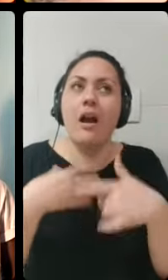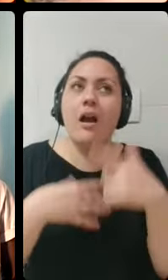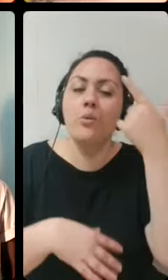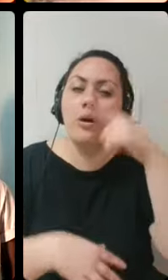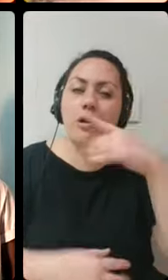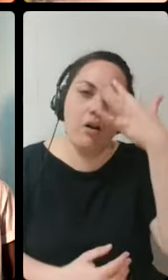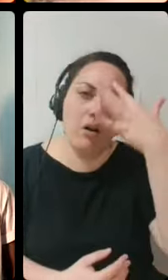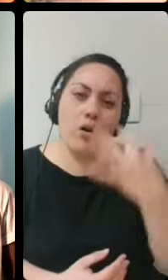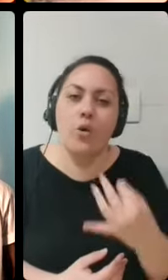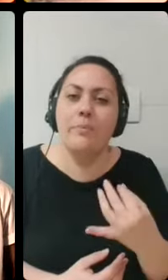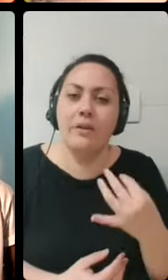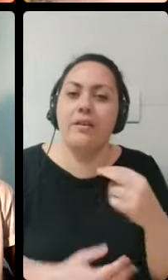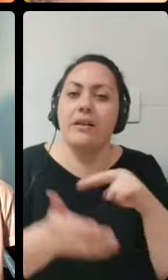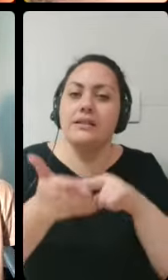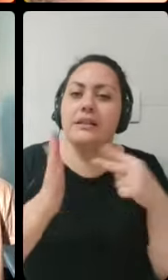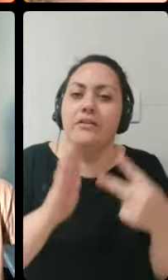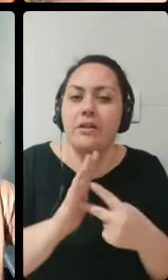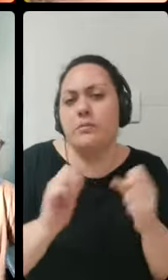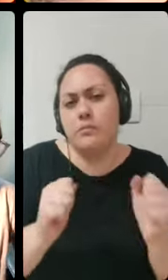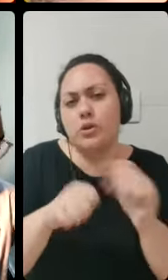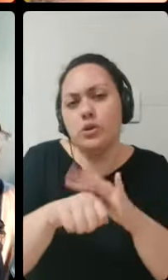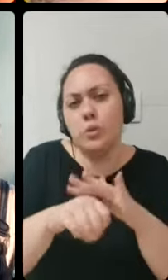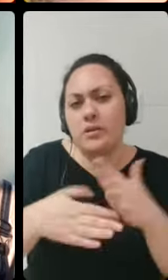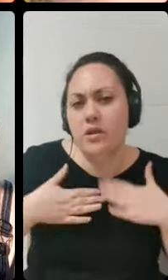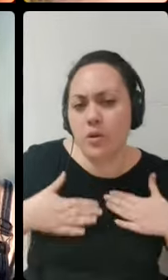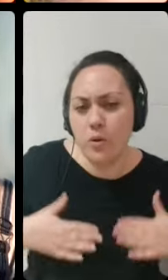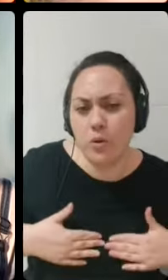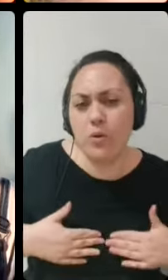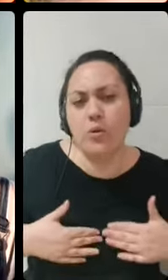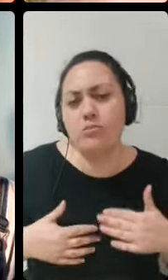doença física, enfim, né? Eu acho que